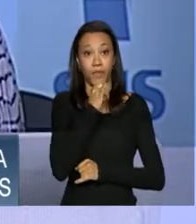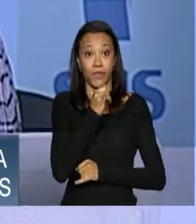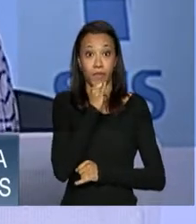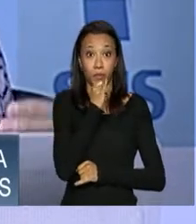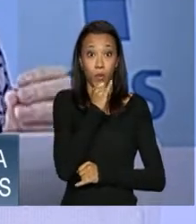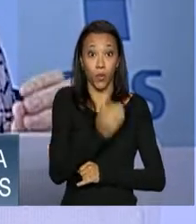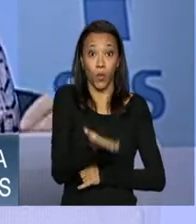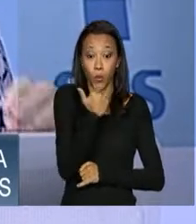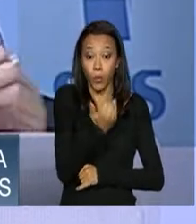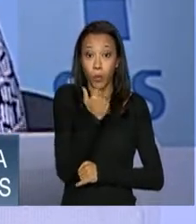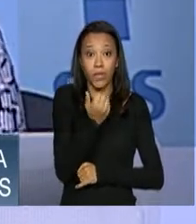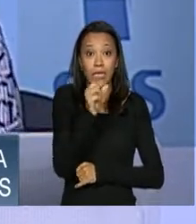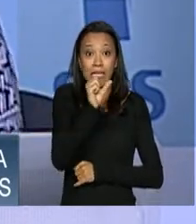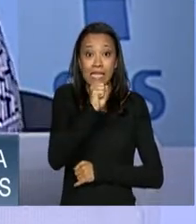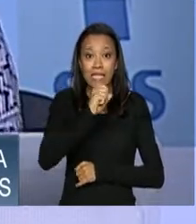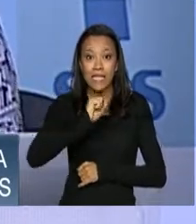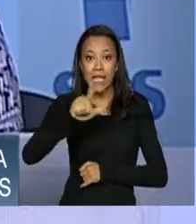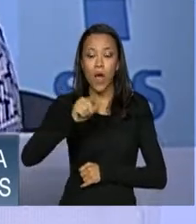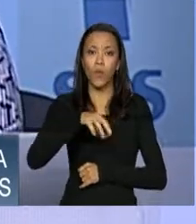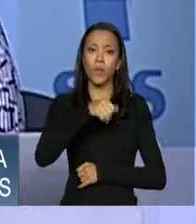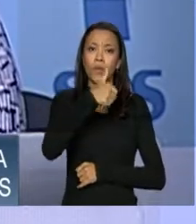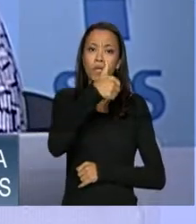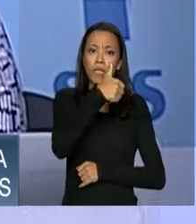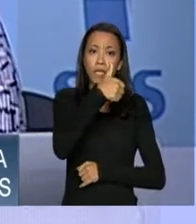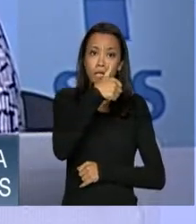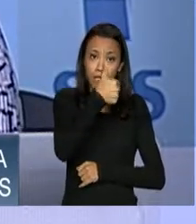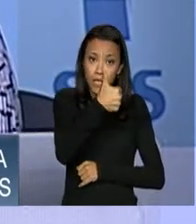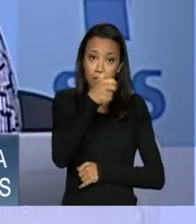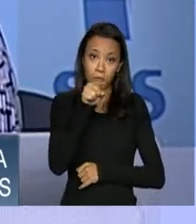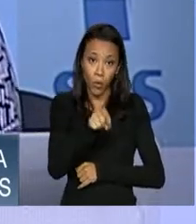sal. Nós temos 15,6% da